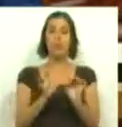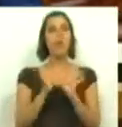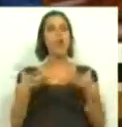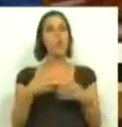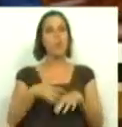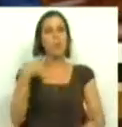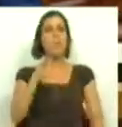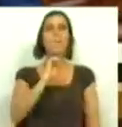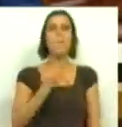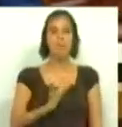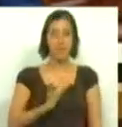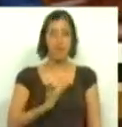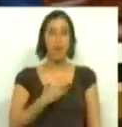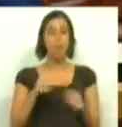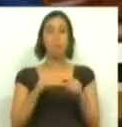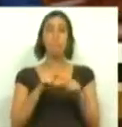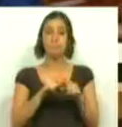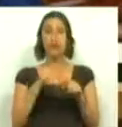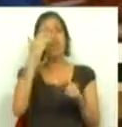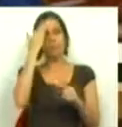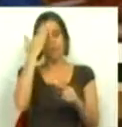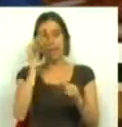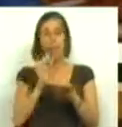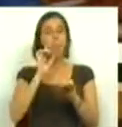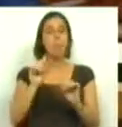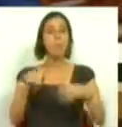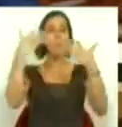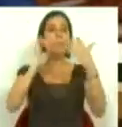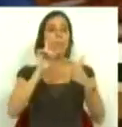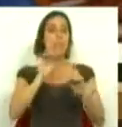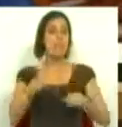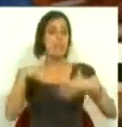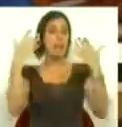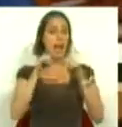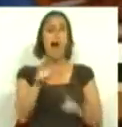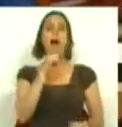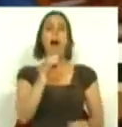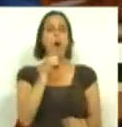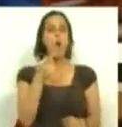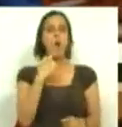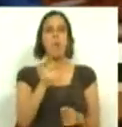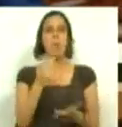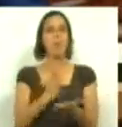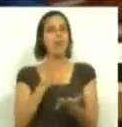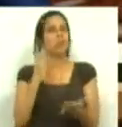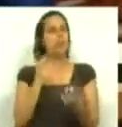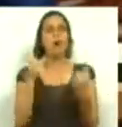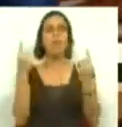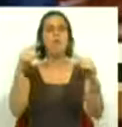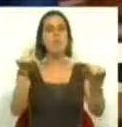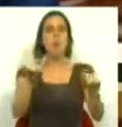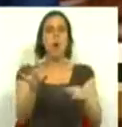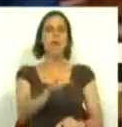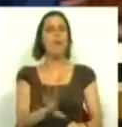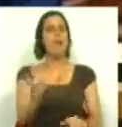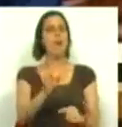Grupo Parlamentar do PSD, por seu turno, entende como premissas capitais que a água não pode ser um bem usufruído